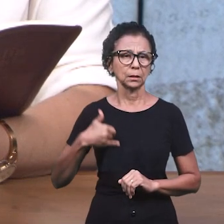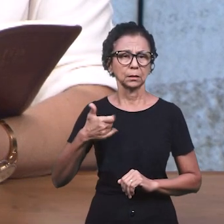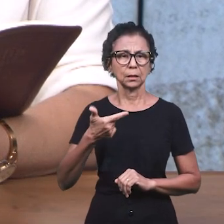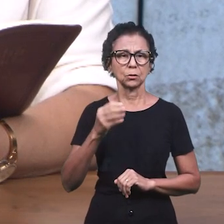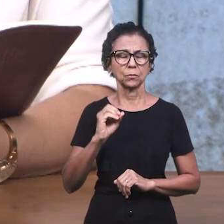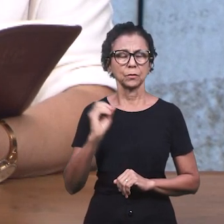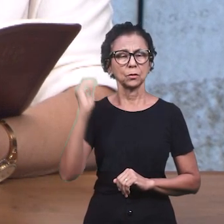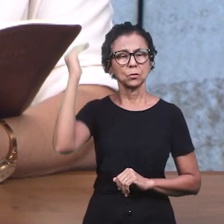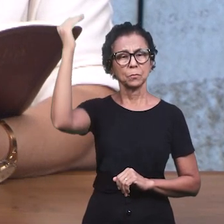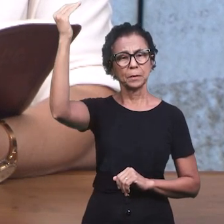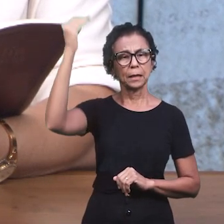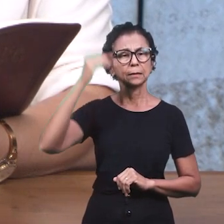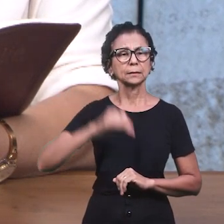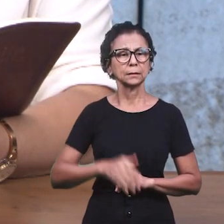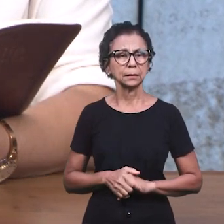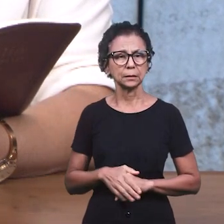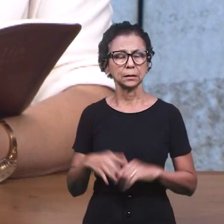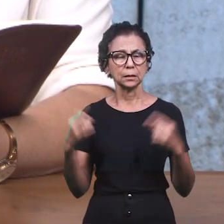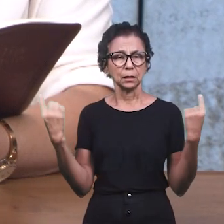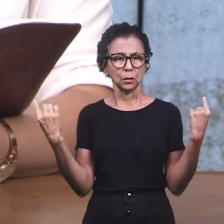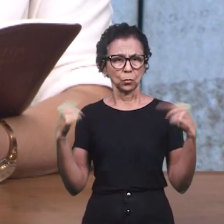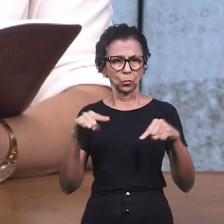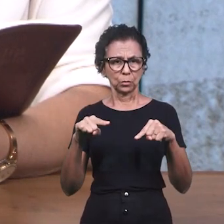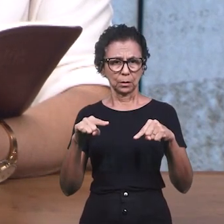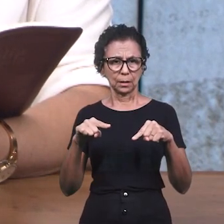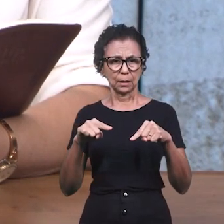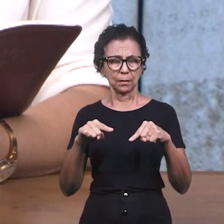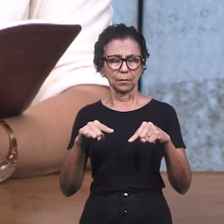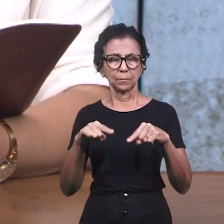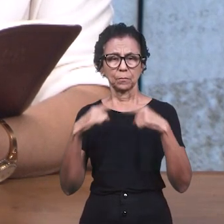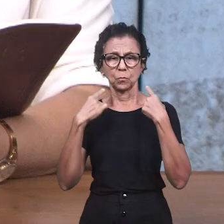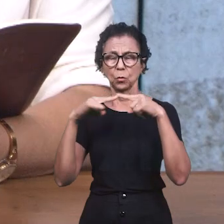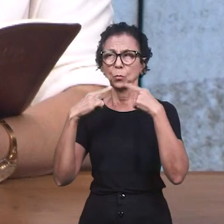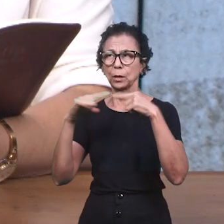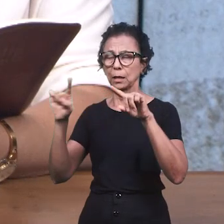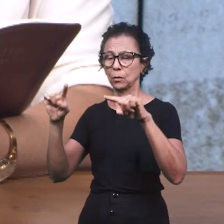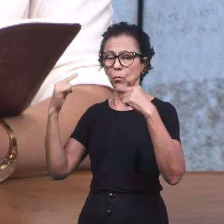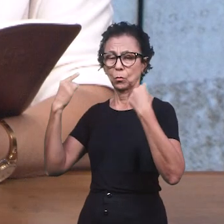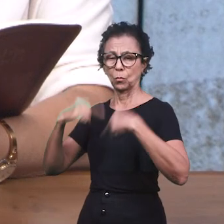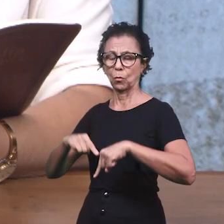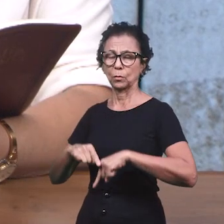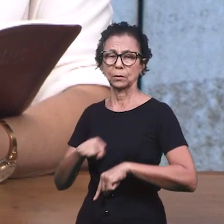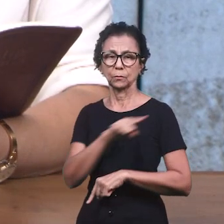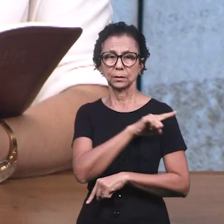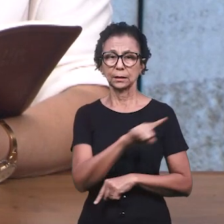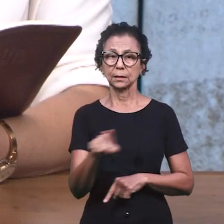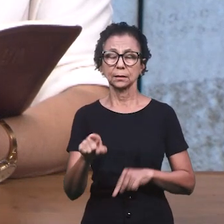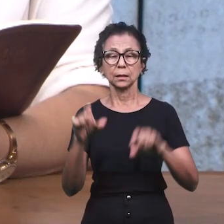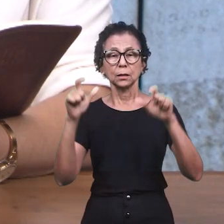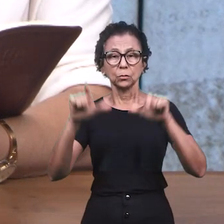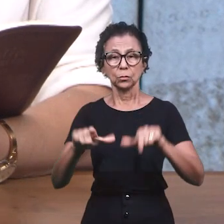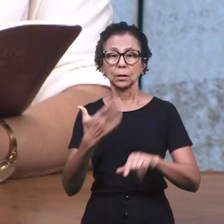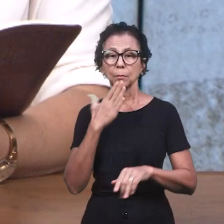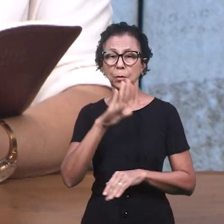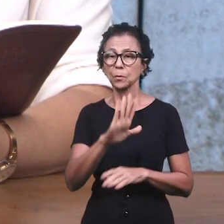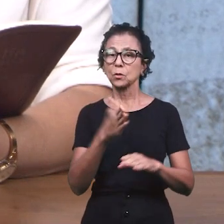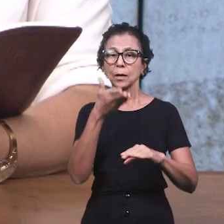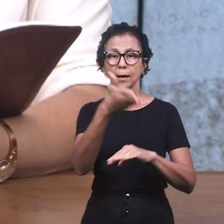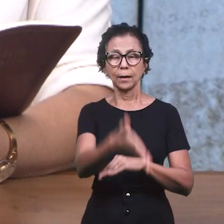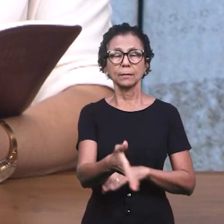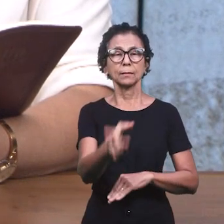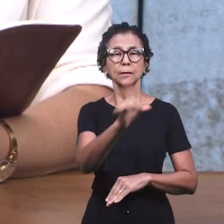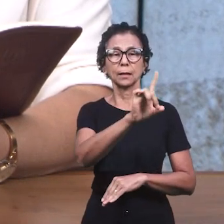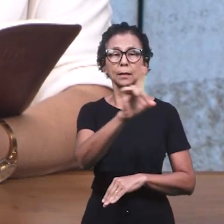que dentre vós contra mim murmurastes. Não entrareis na terra, pela qual levantei